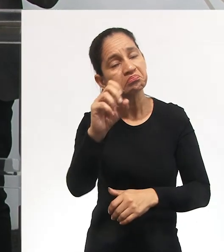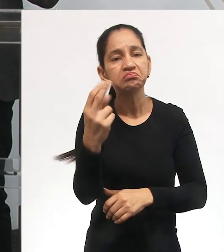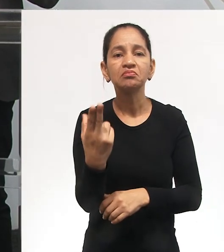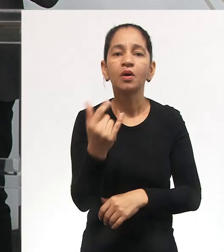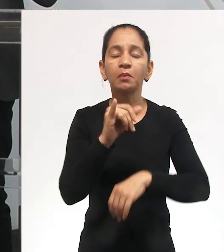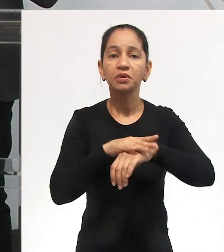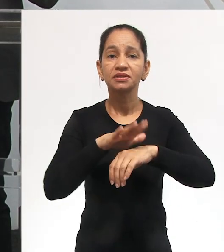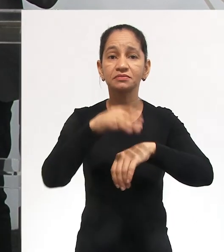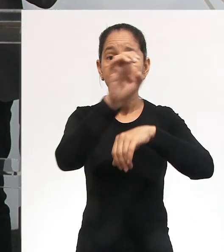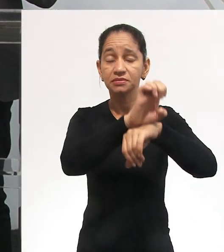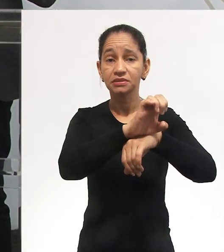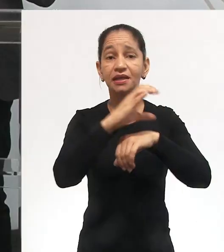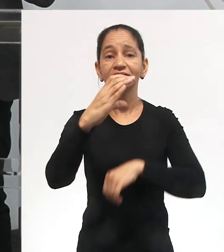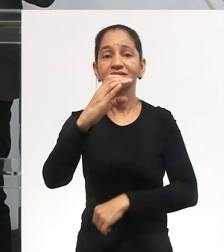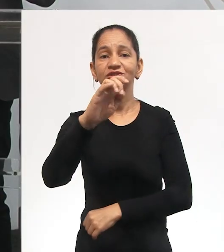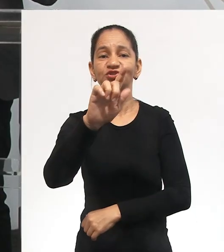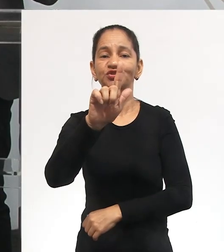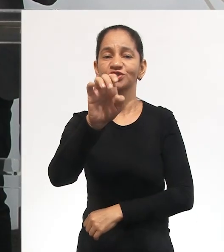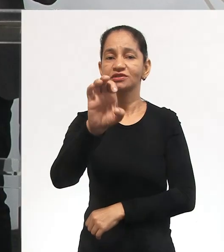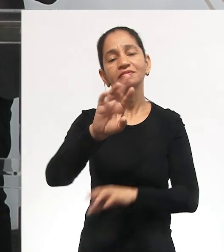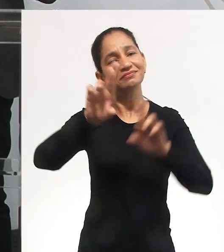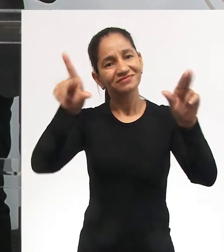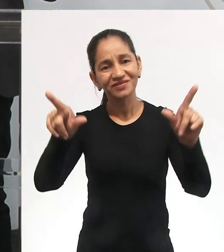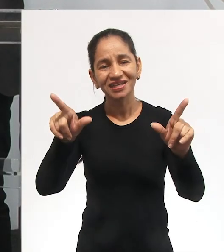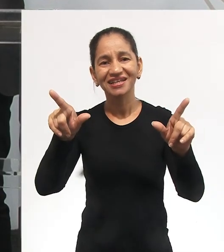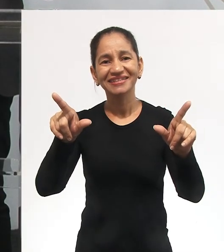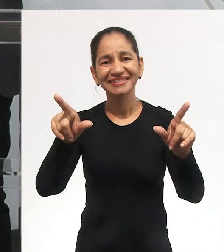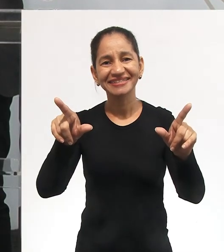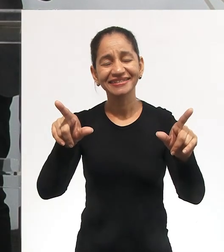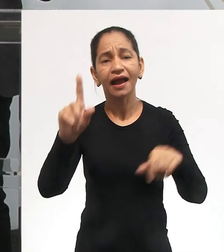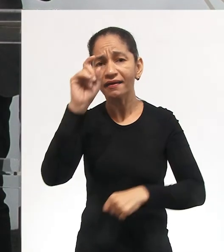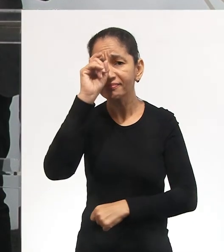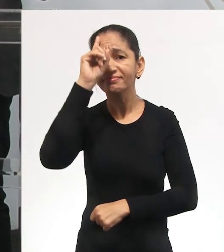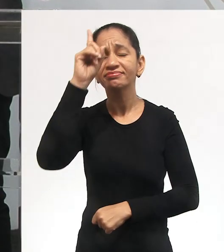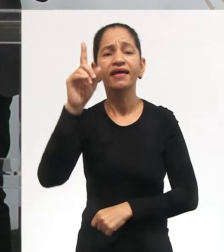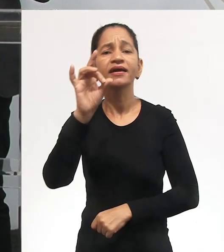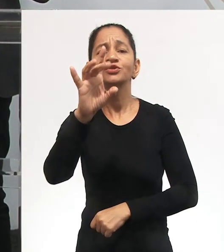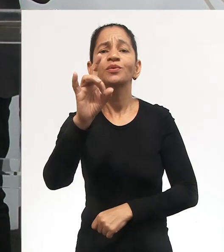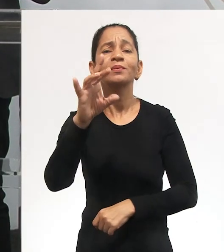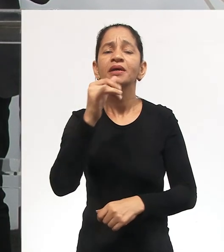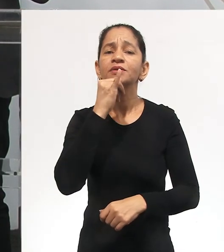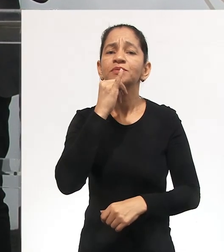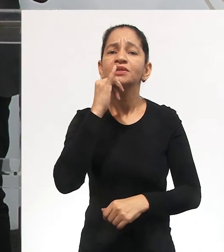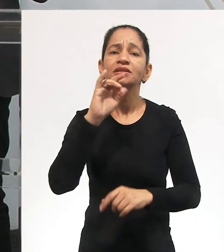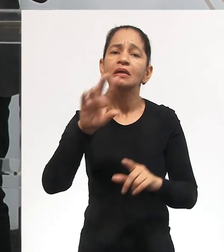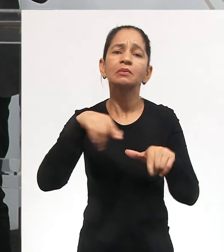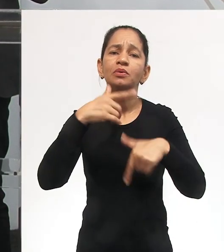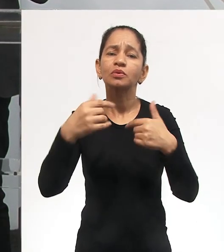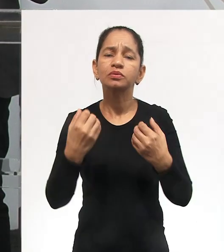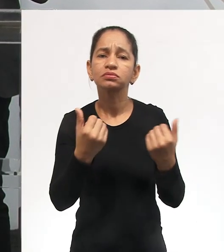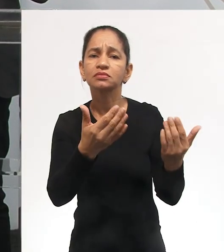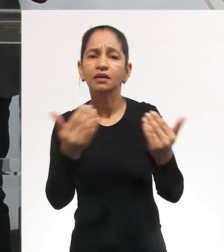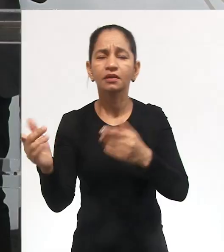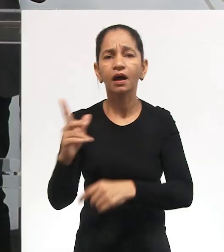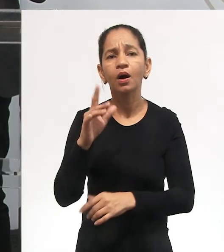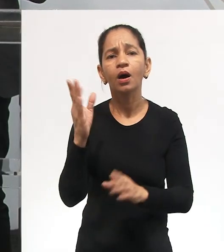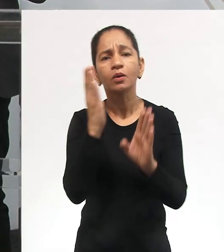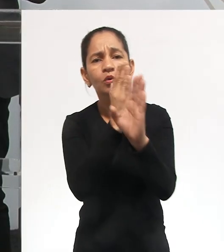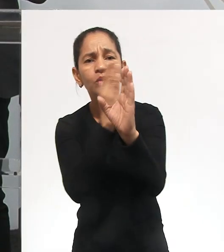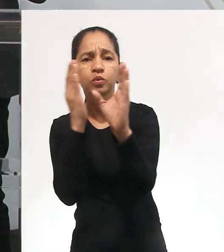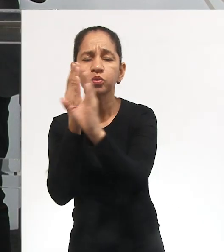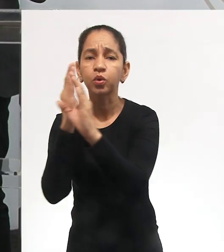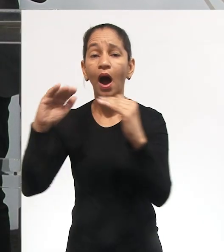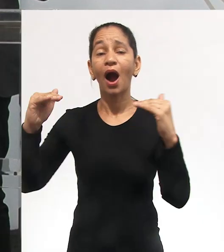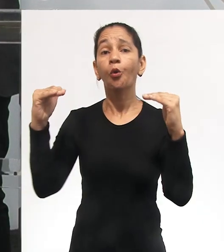do Estado, é a CGE, né, Controladoria Geral do Estado. E a ideia da CGE é isso, é trabalhar muito mais, né, observar muito mais essa questão do